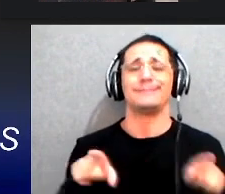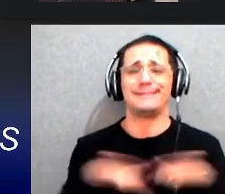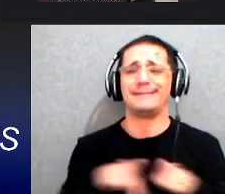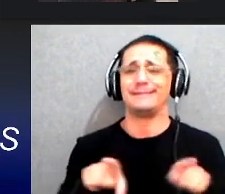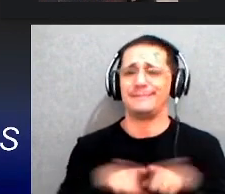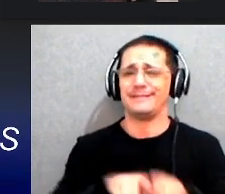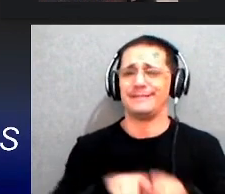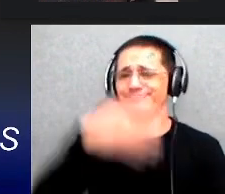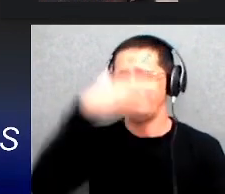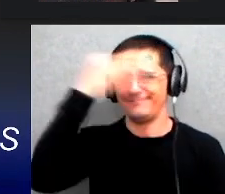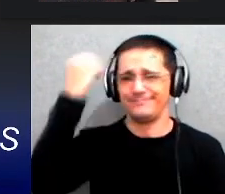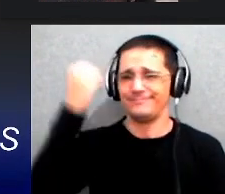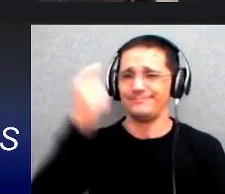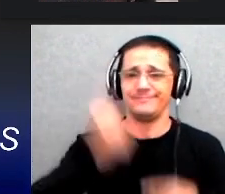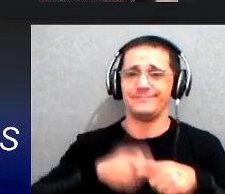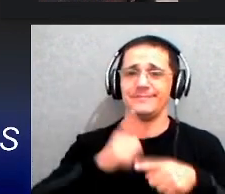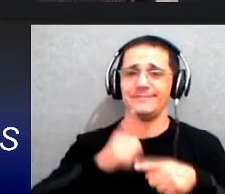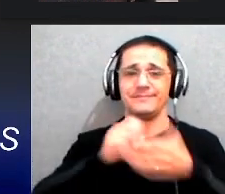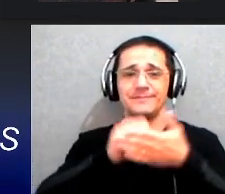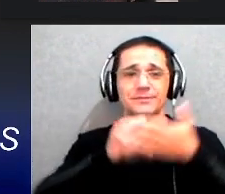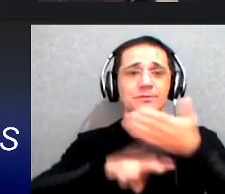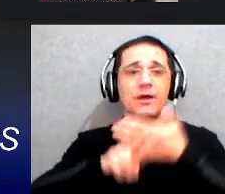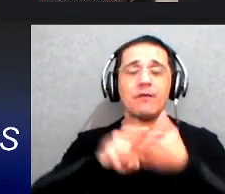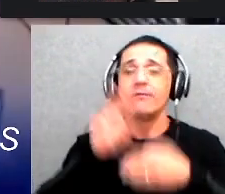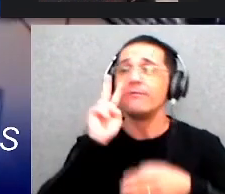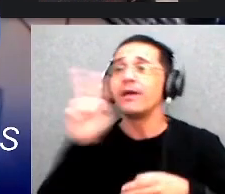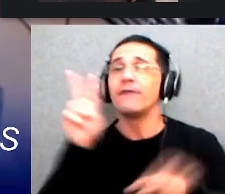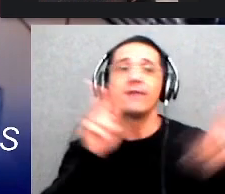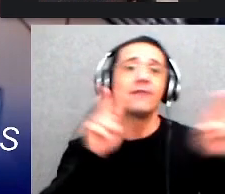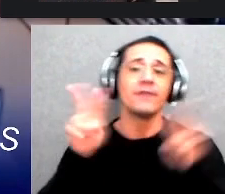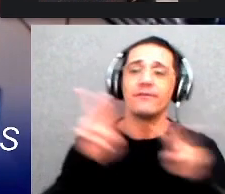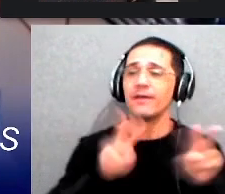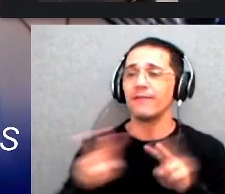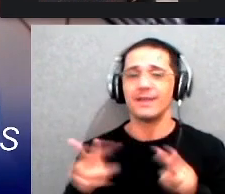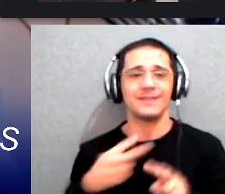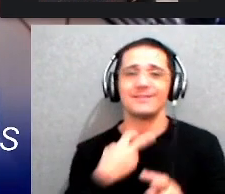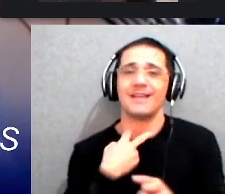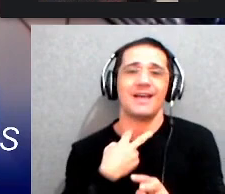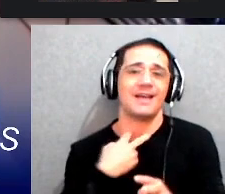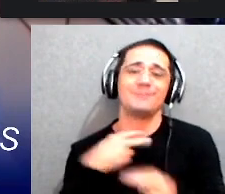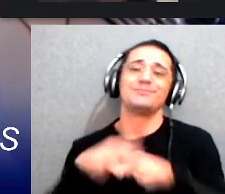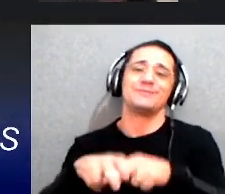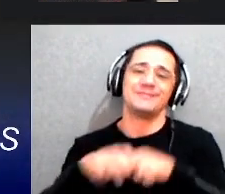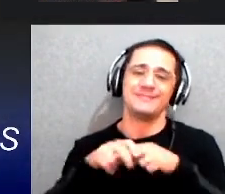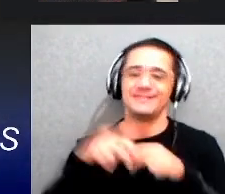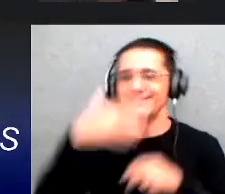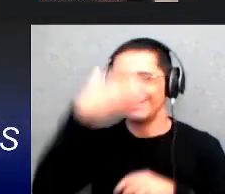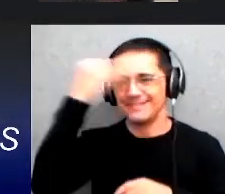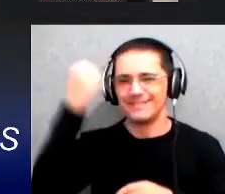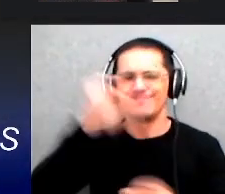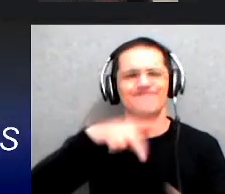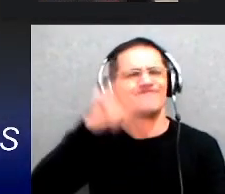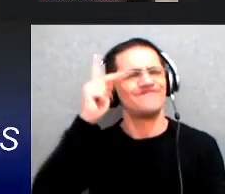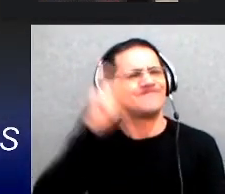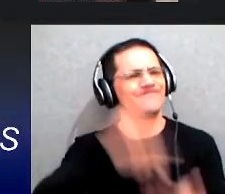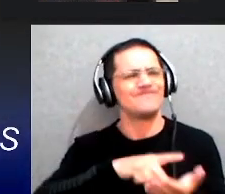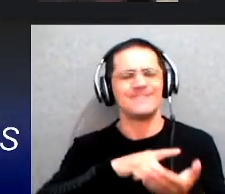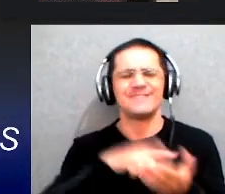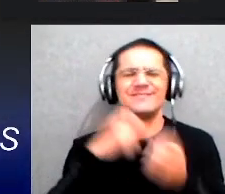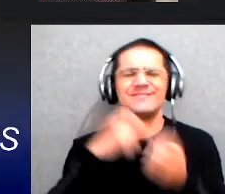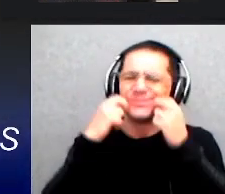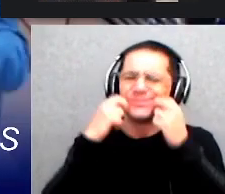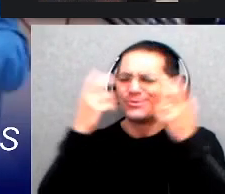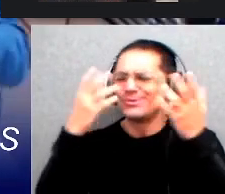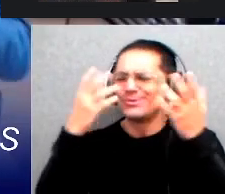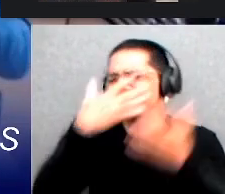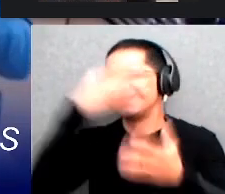porque é virtual e nós não estamos enxergando. É verdade. Não, uma gafe terrível.